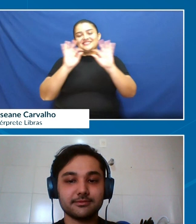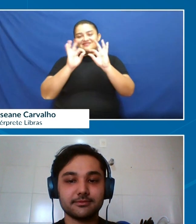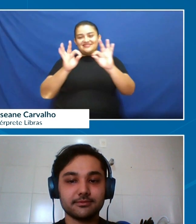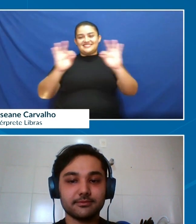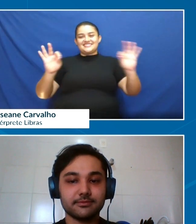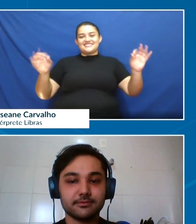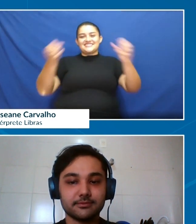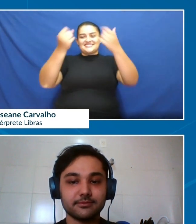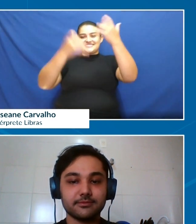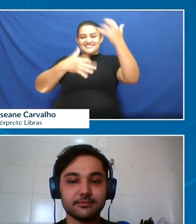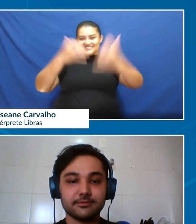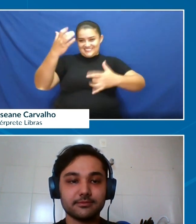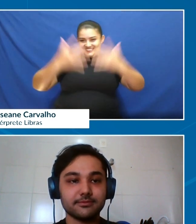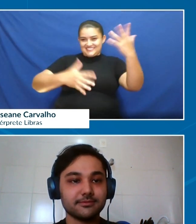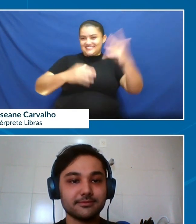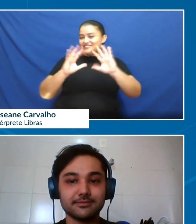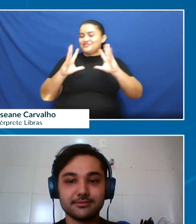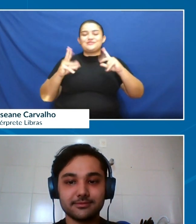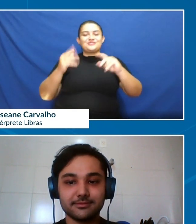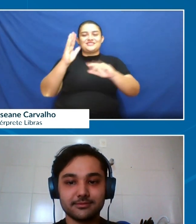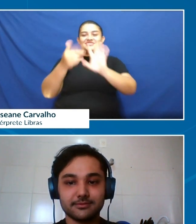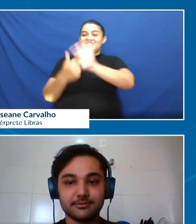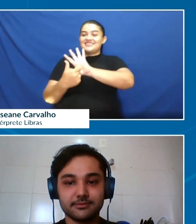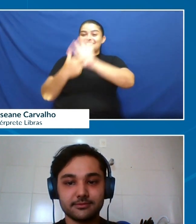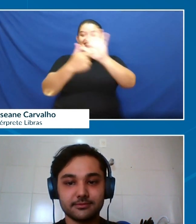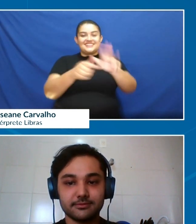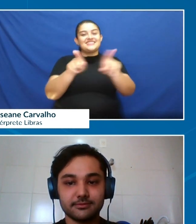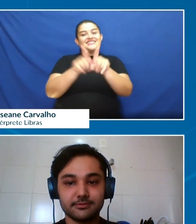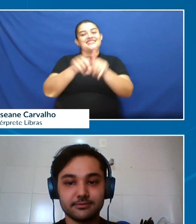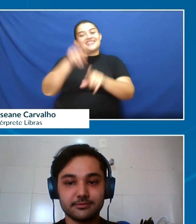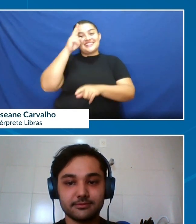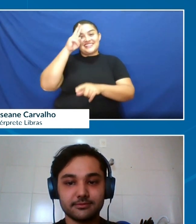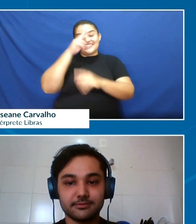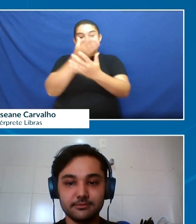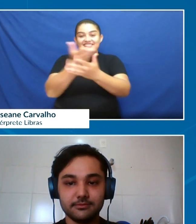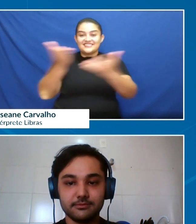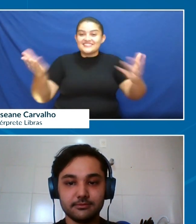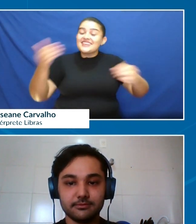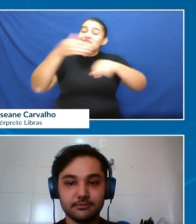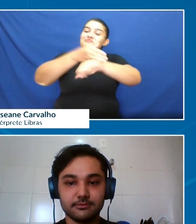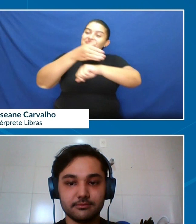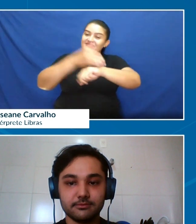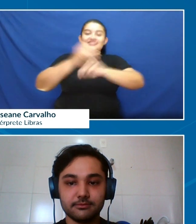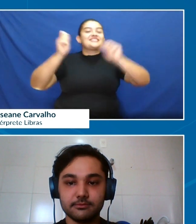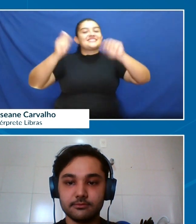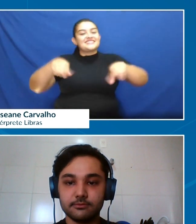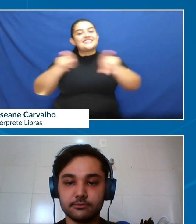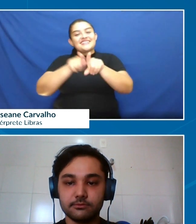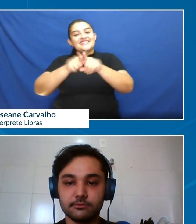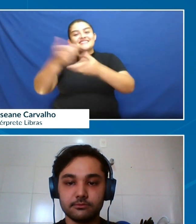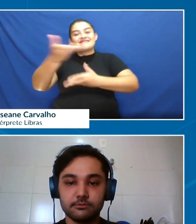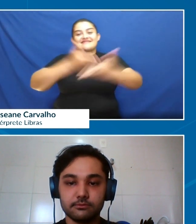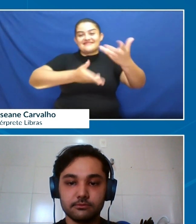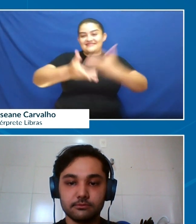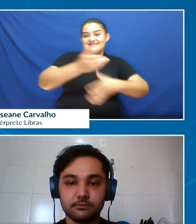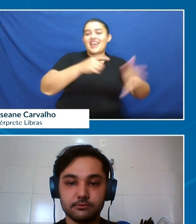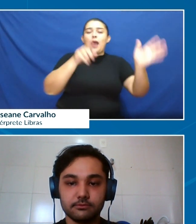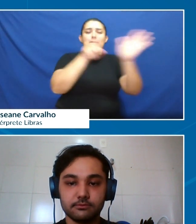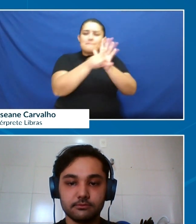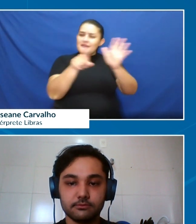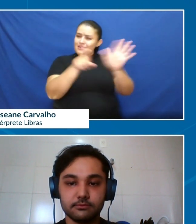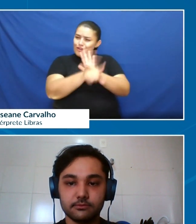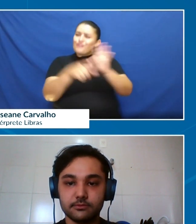descrito, todos apresentados. Quero lembrar que você que está nos assistindo também pode participar do nosso programa através das enquetes que